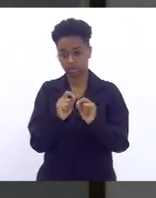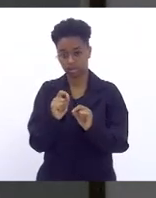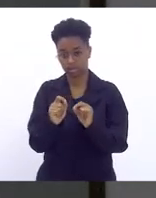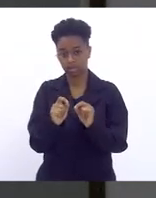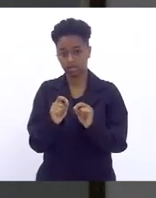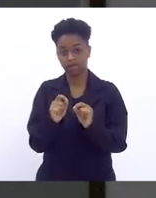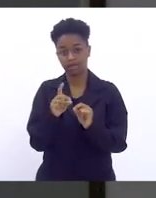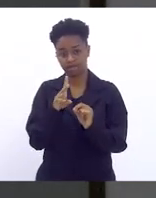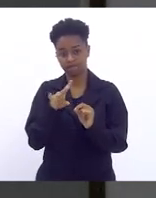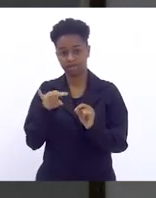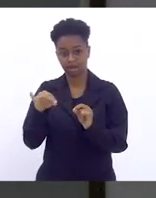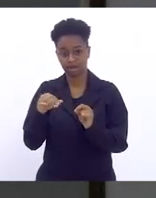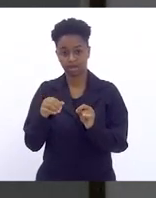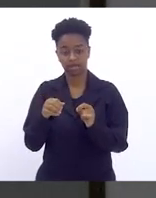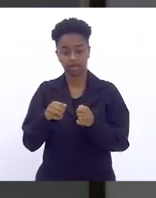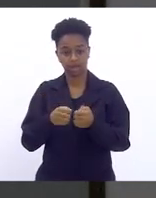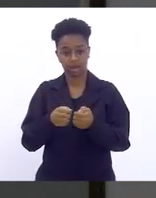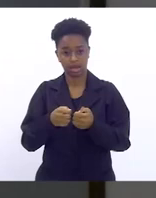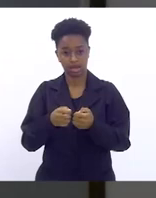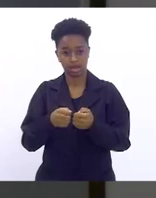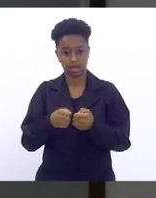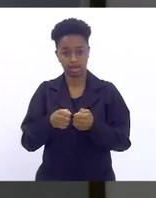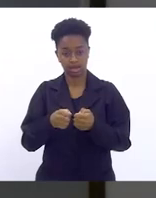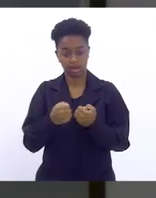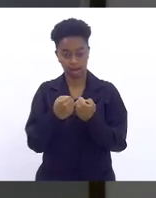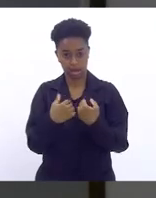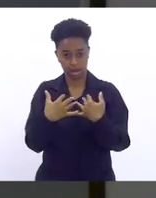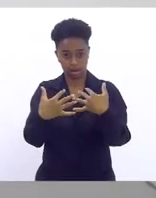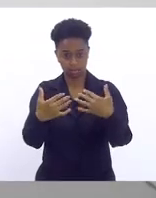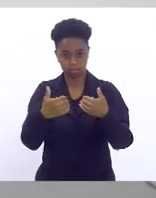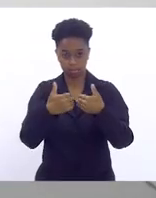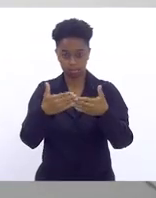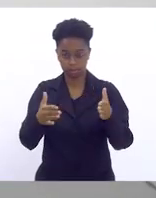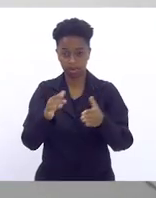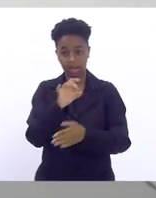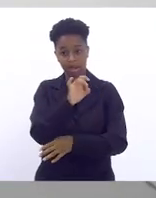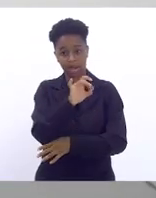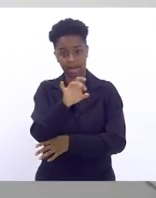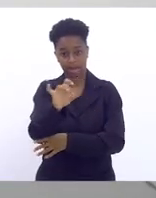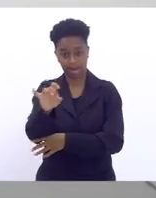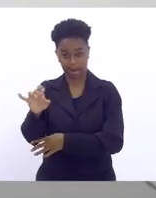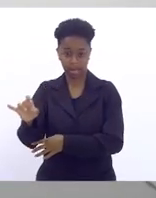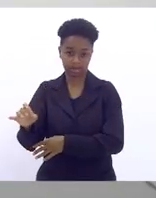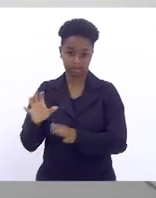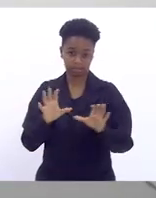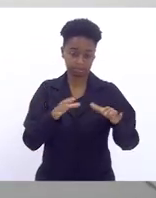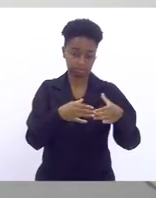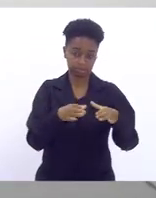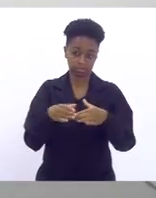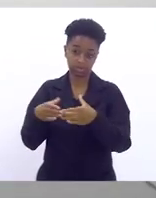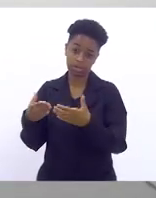uma audiência pública sobre cada complexo então você poderia citar